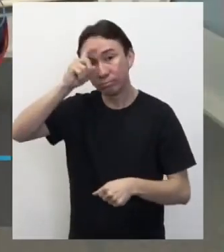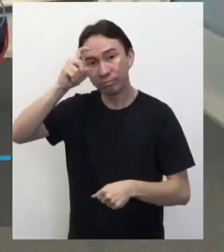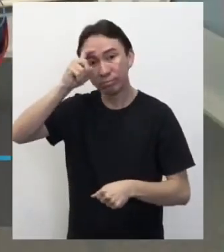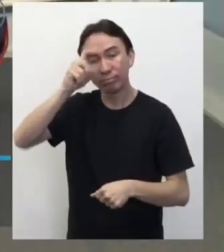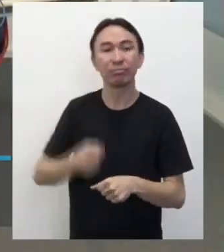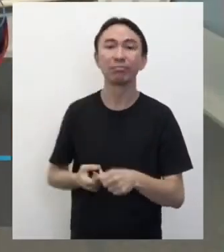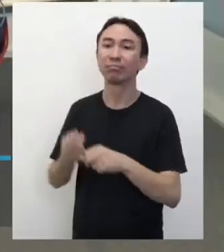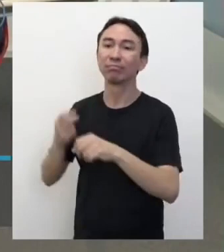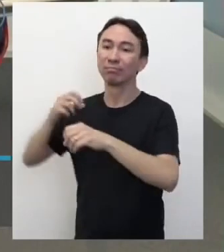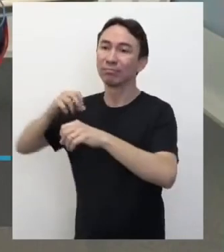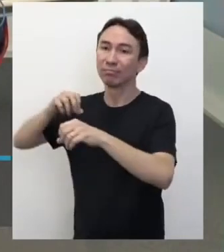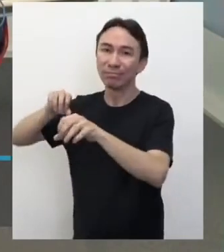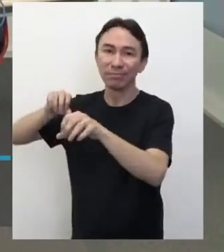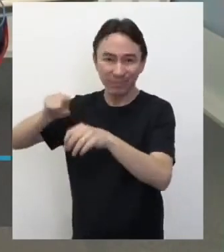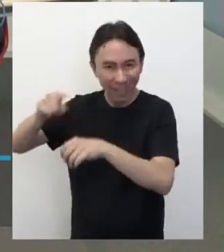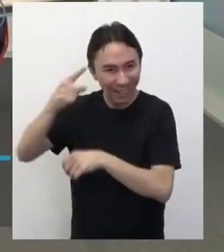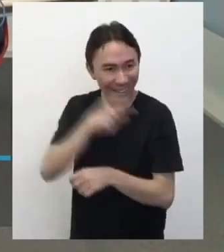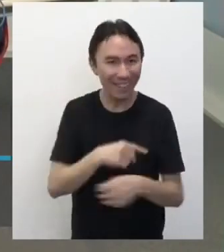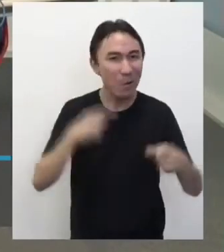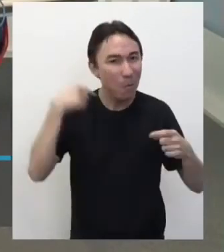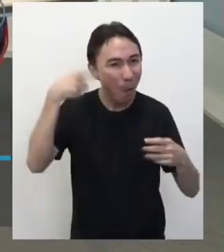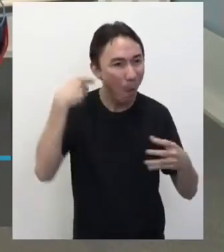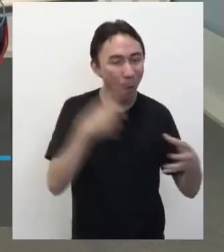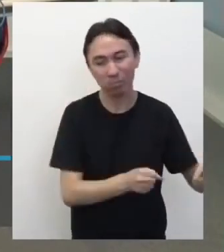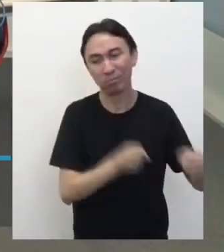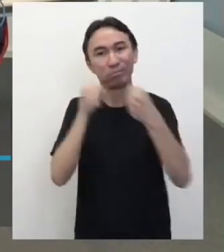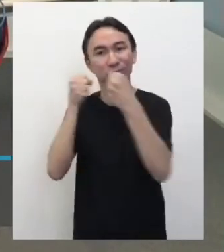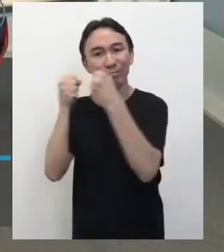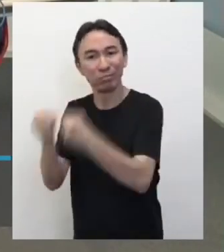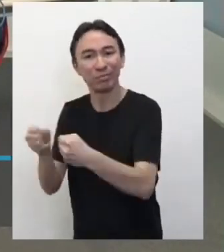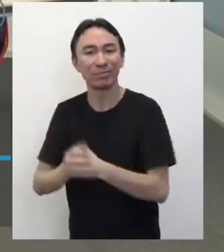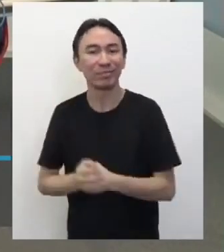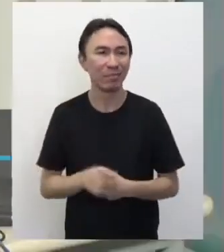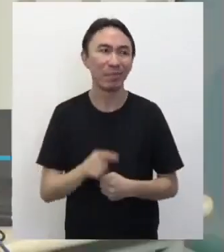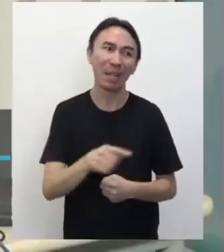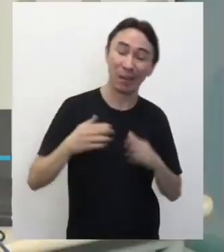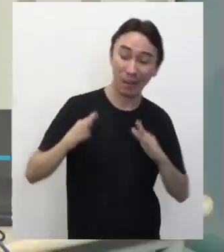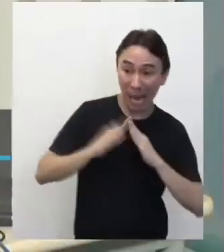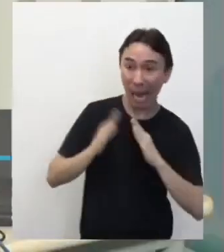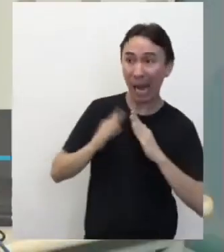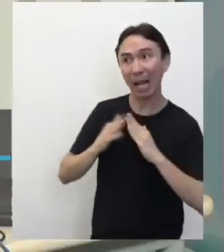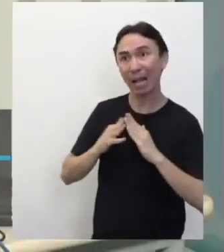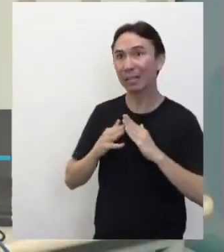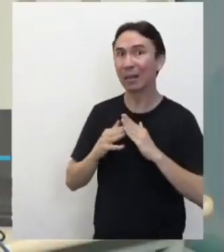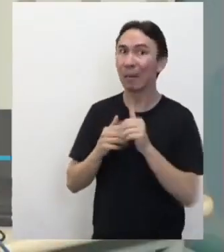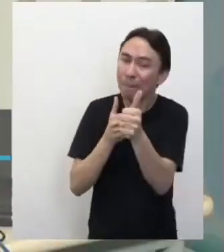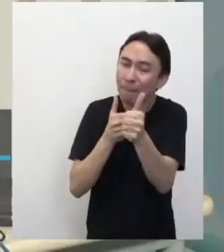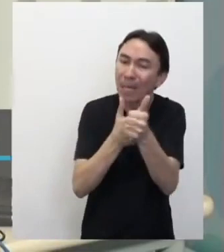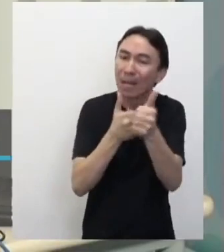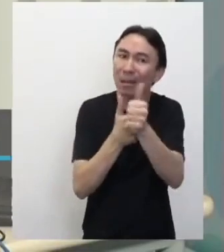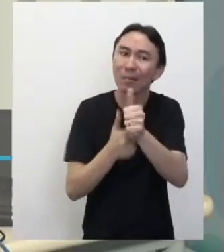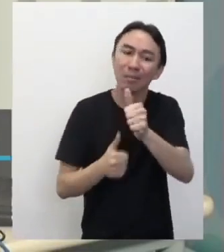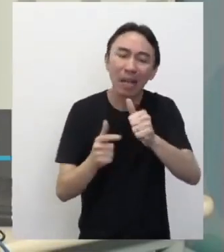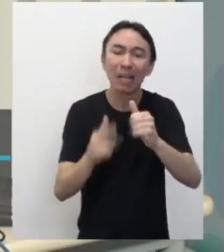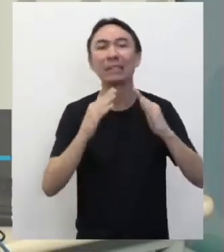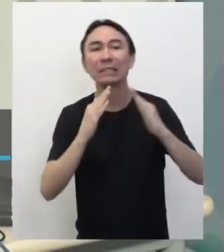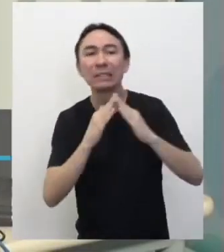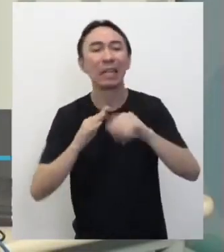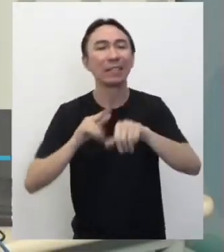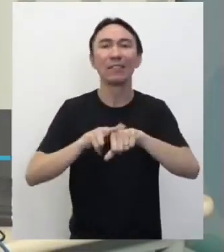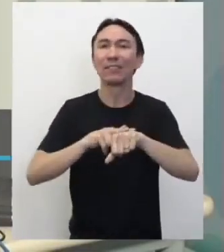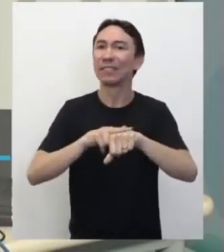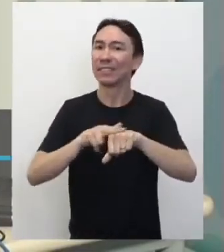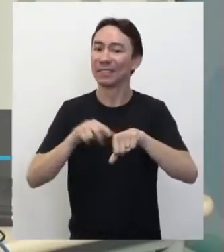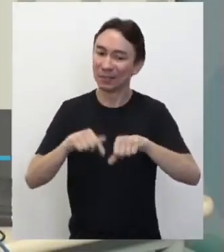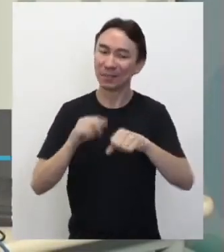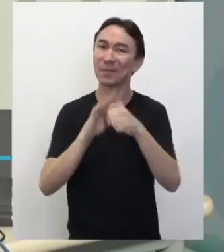Casa da Casa Verde. É verdade, aqui em Você São também, Paulo. você também, vai. De certa forma, sim, gente. Olha só, por que o